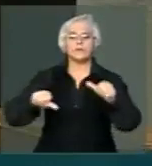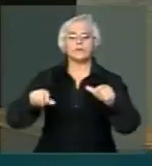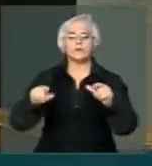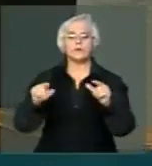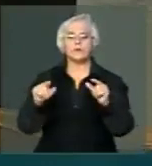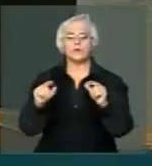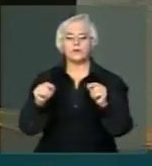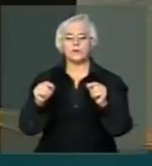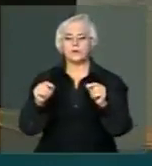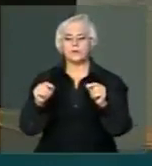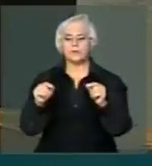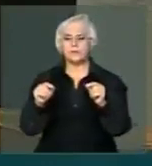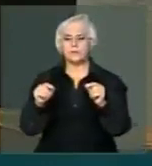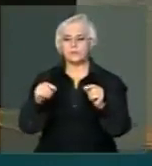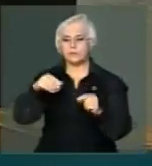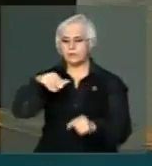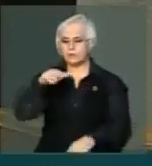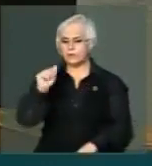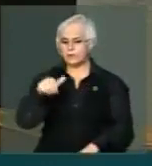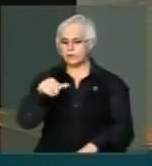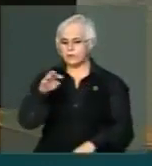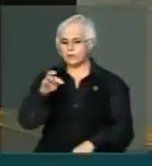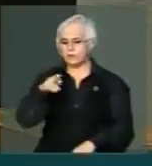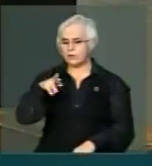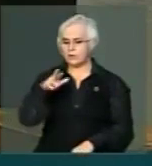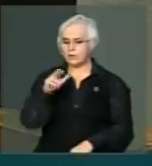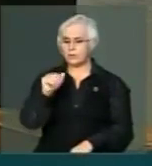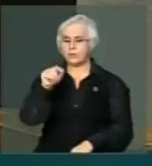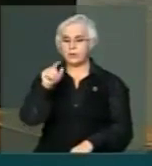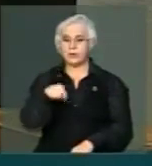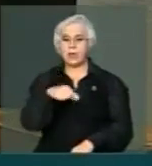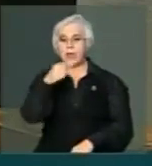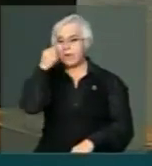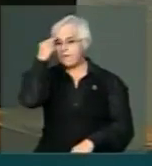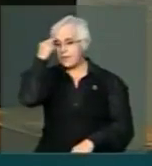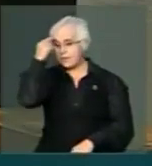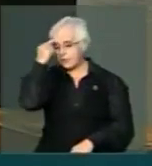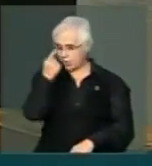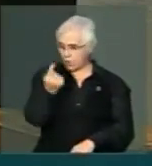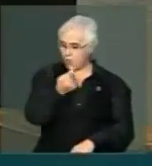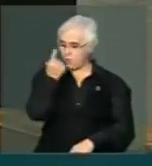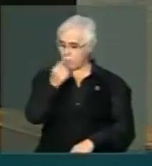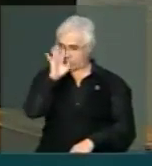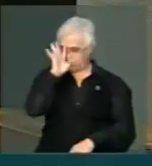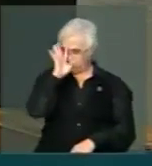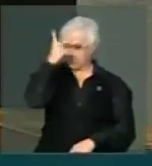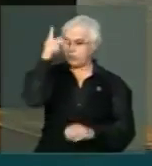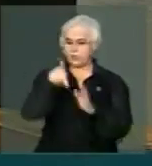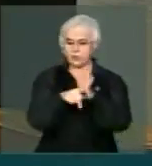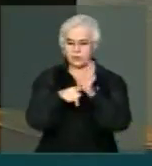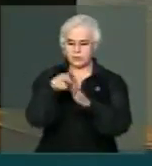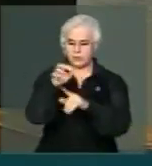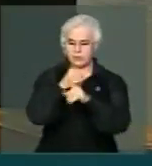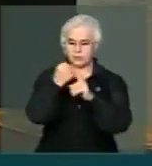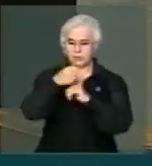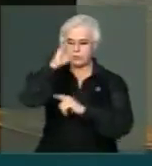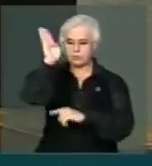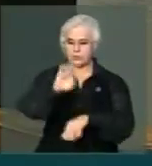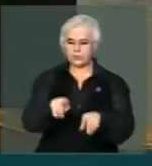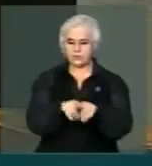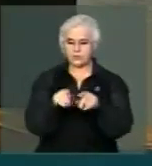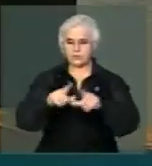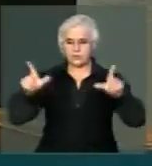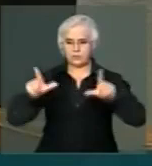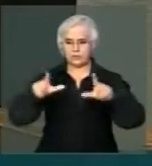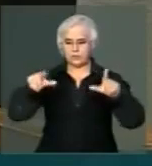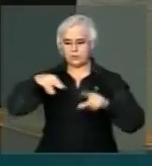um mantra, que é o pensamento único estabelecido na sociedade brasileira e na mídia